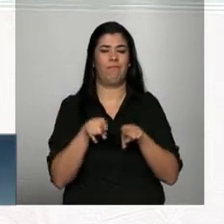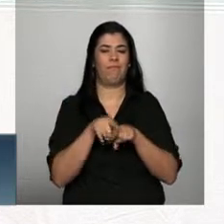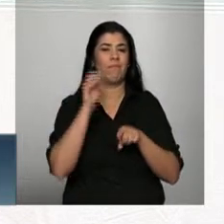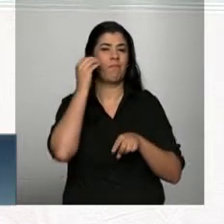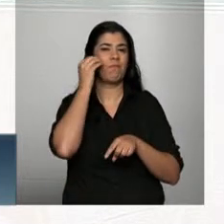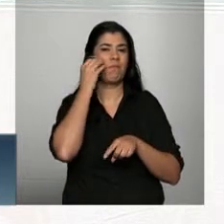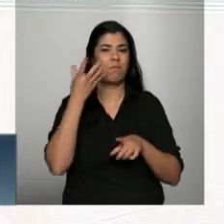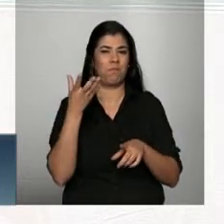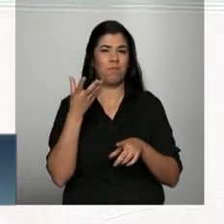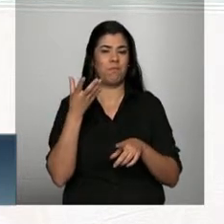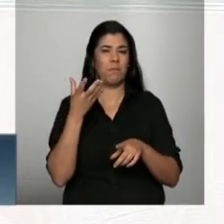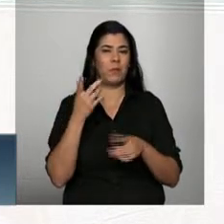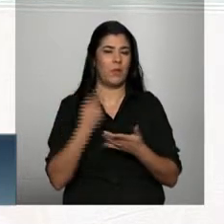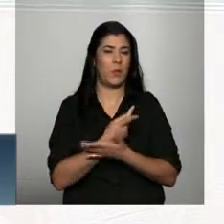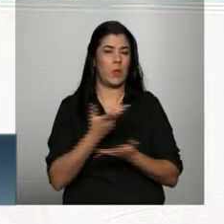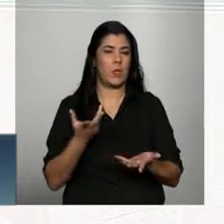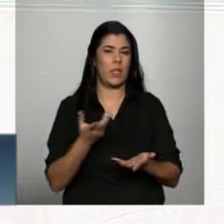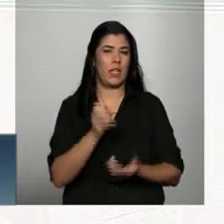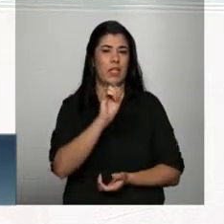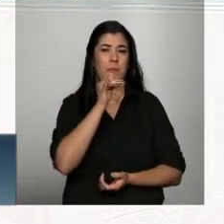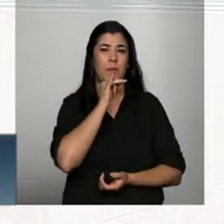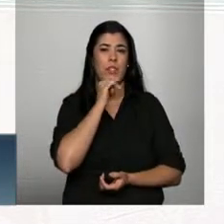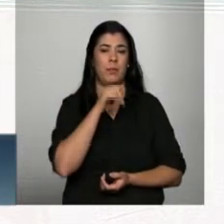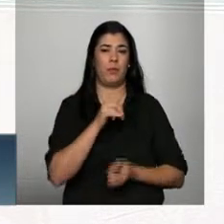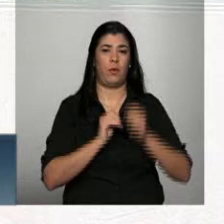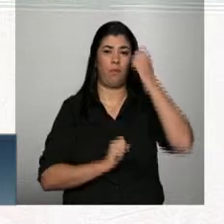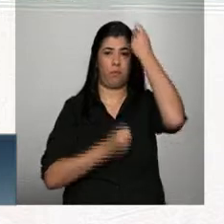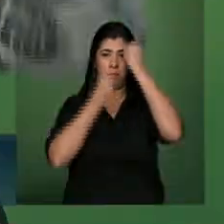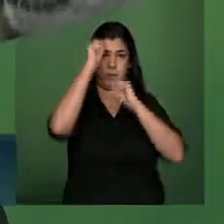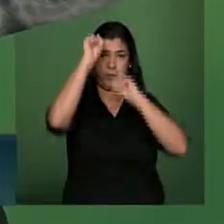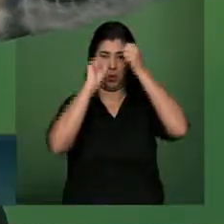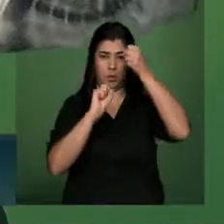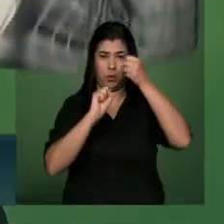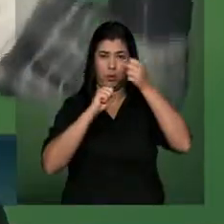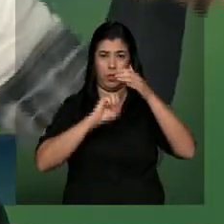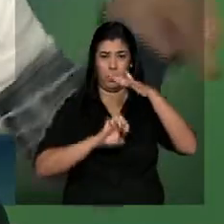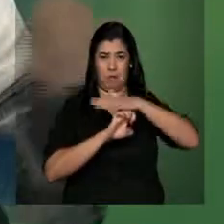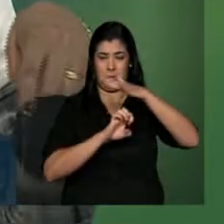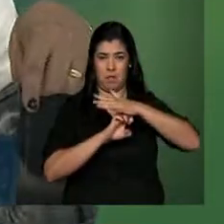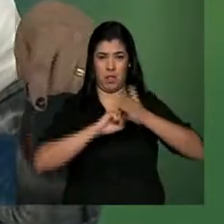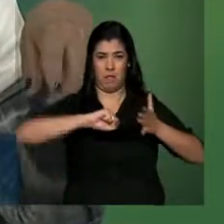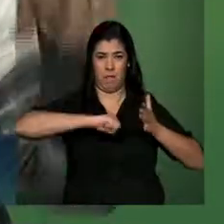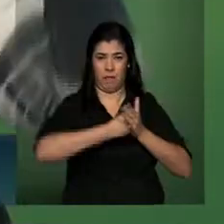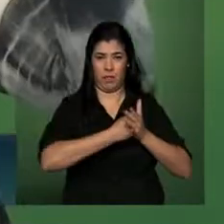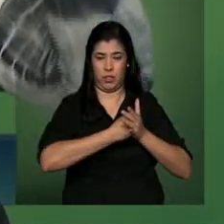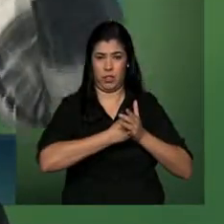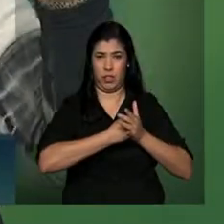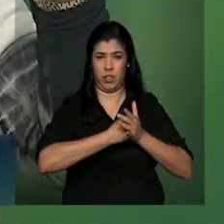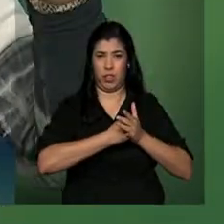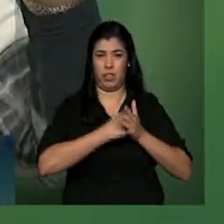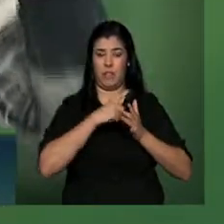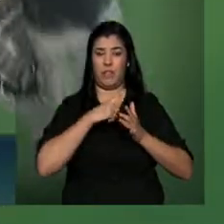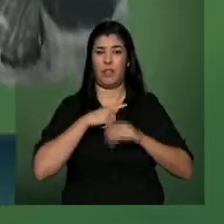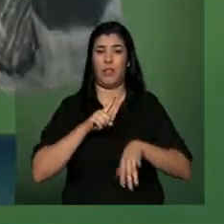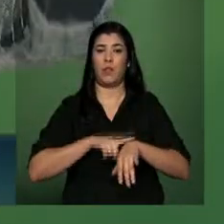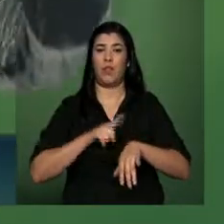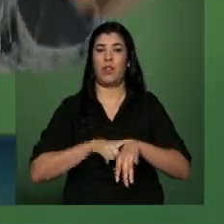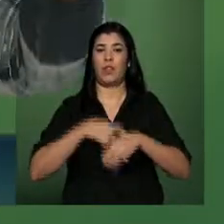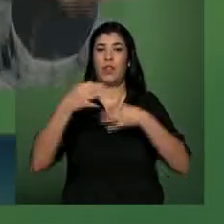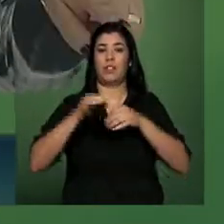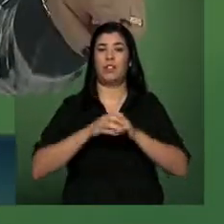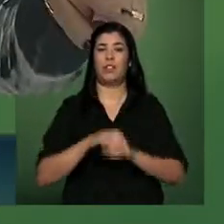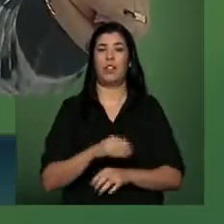com as salas de situação. Então, se alguma fábrica precisar ser fechada, nós vamos ter online, em tempo real, o que